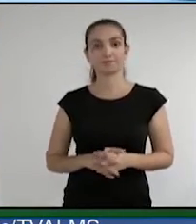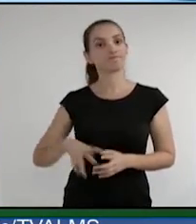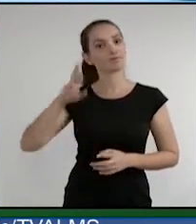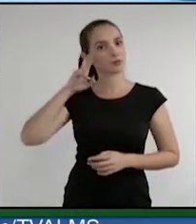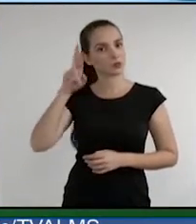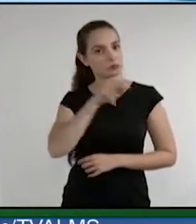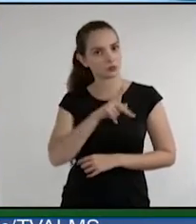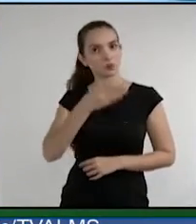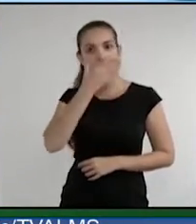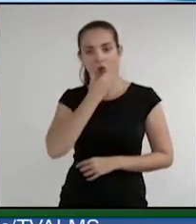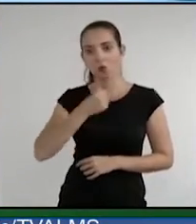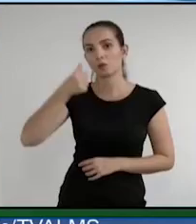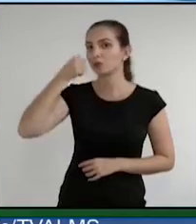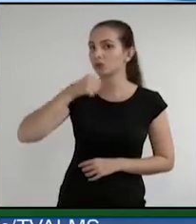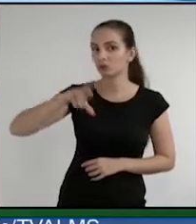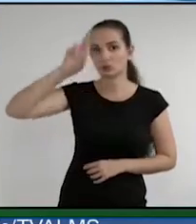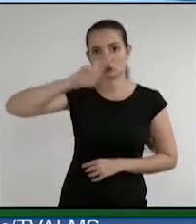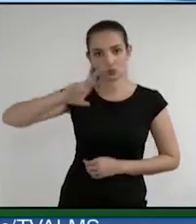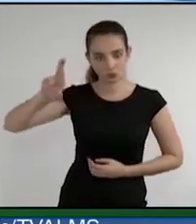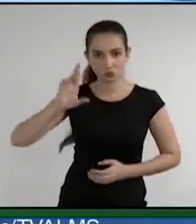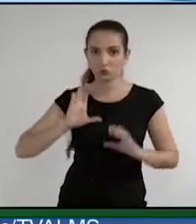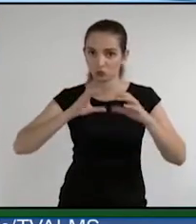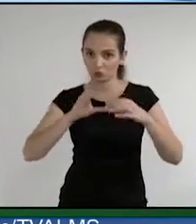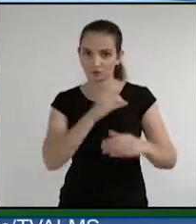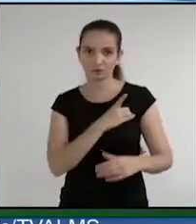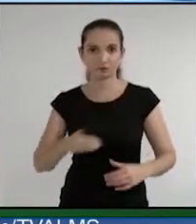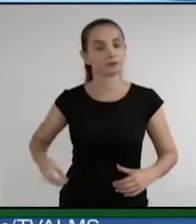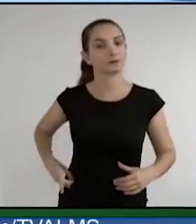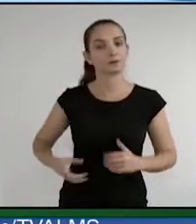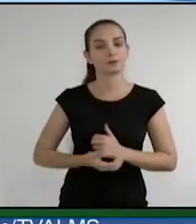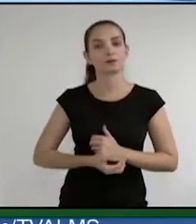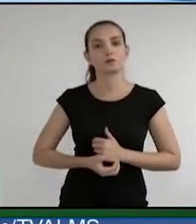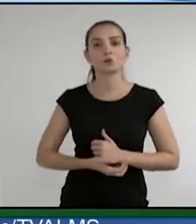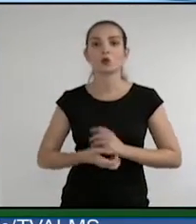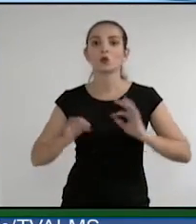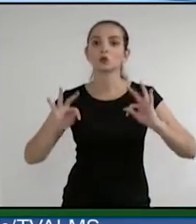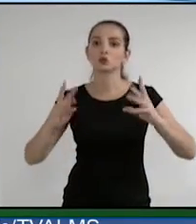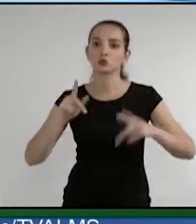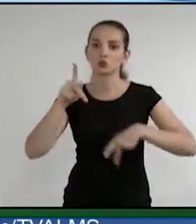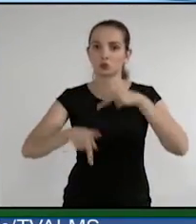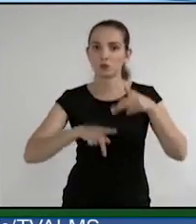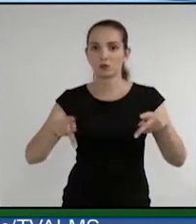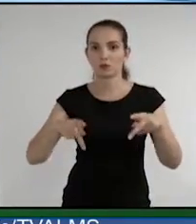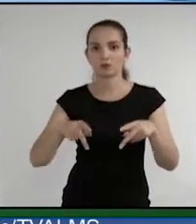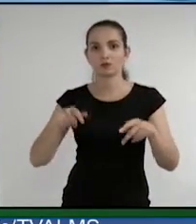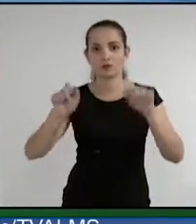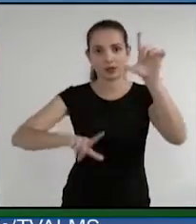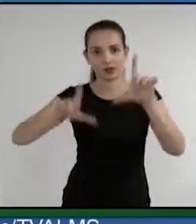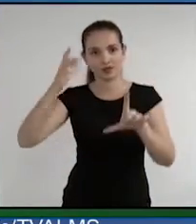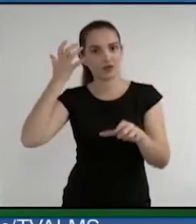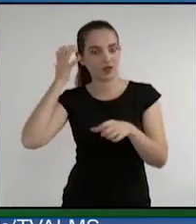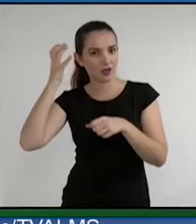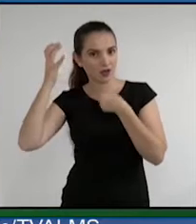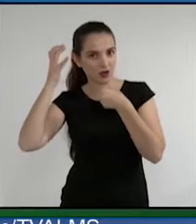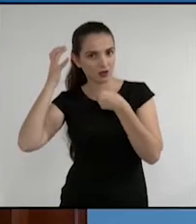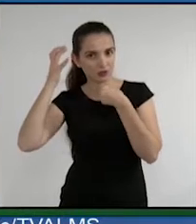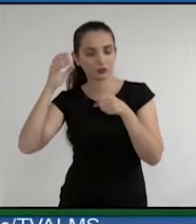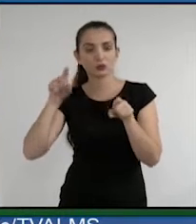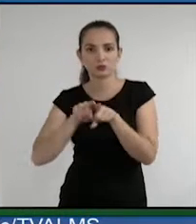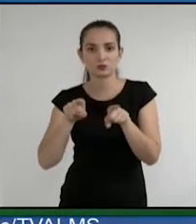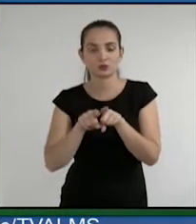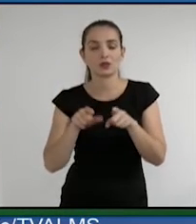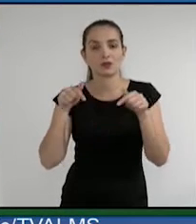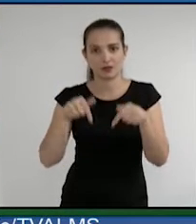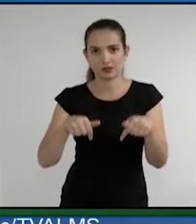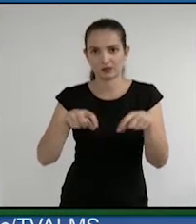Senhor presidente, senhoras e senhores parlamentares, povo que nos acompanha tanto pela TV Assembleia como pela Rádio Assembleia e aqui